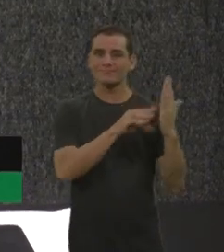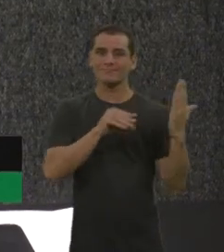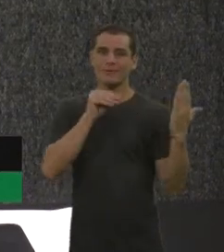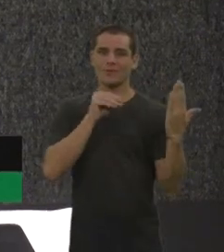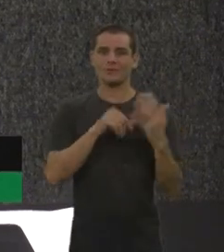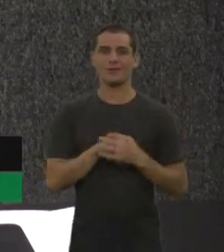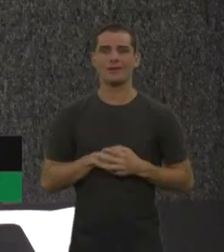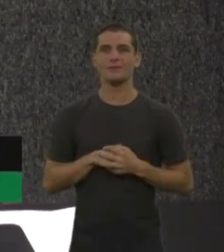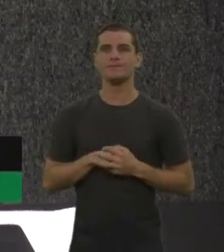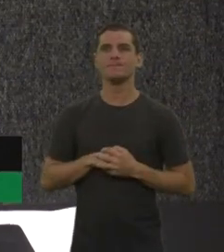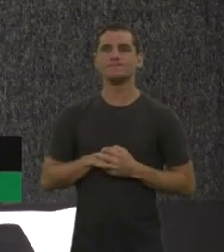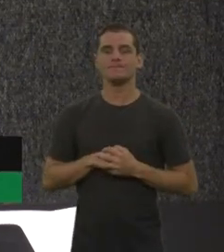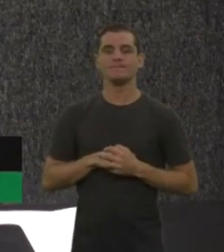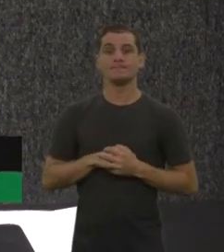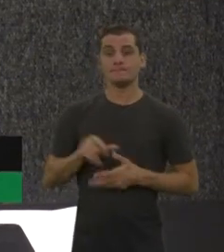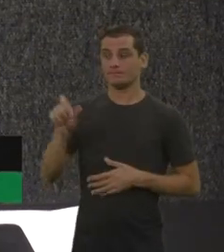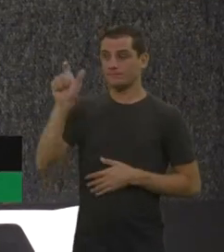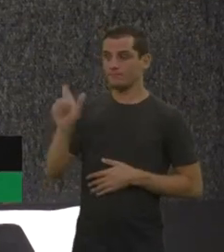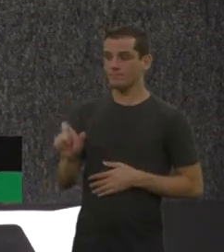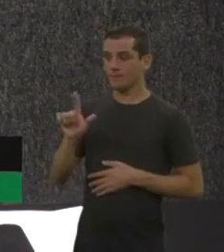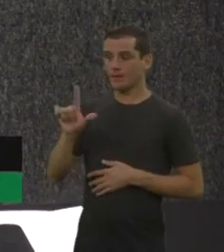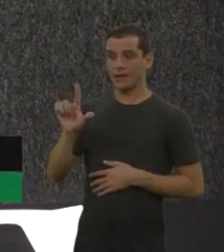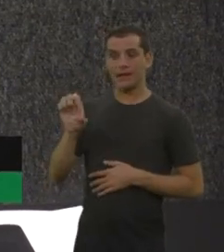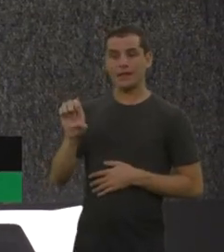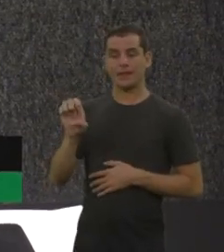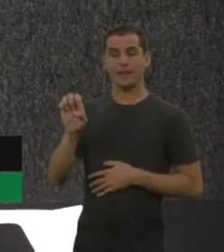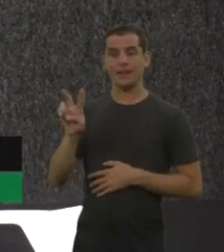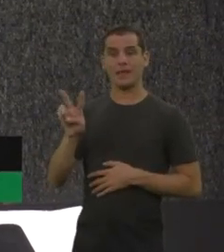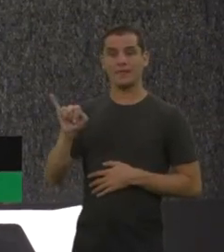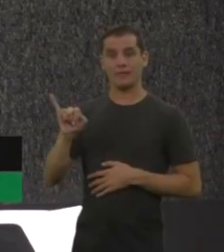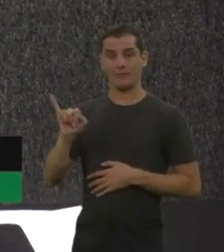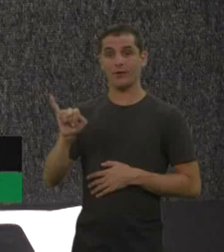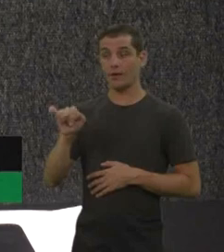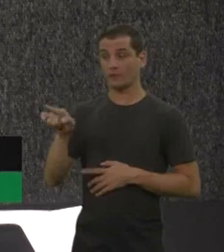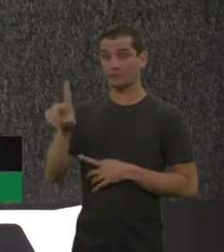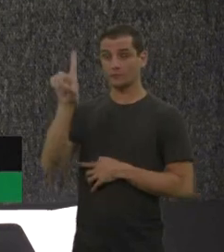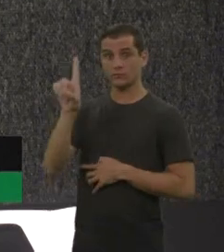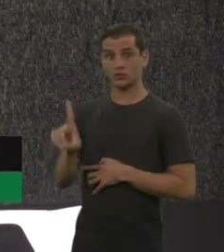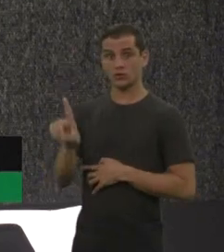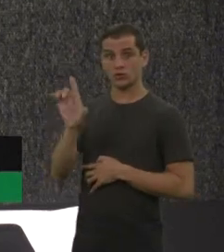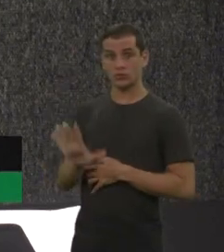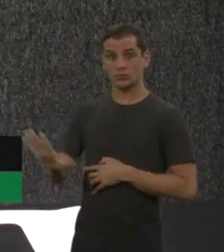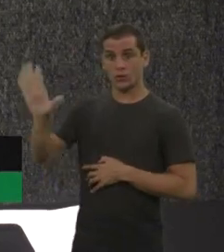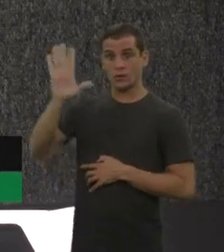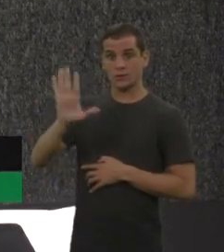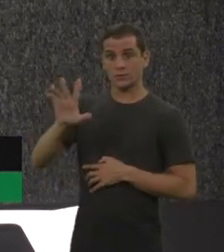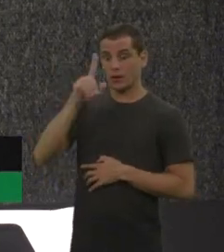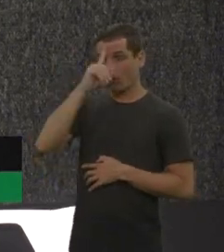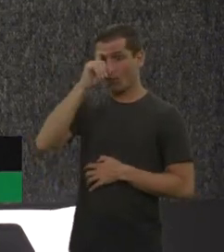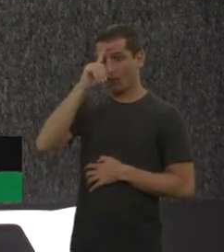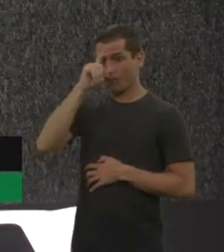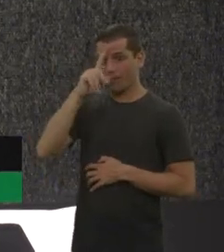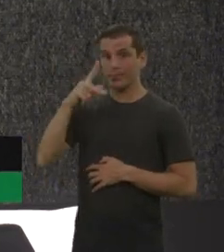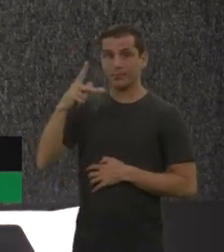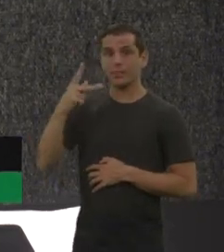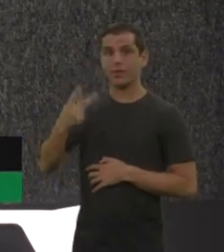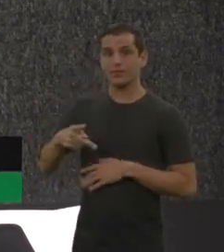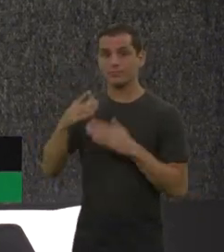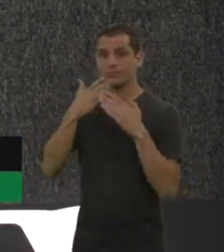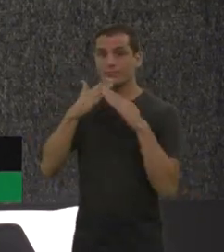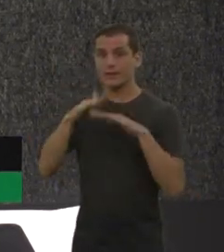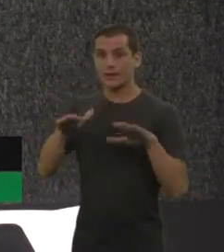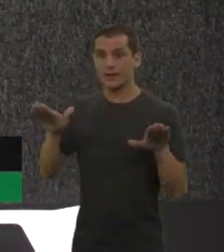que trabalha e que dirige o hospital, o diretor-geral do Hospital Infantil Joana de Guzmão, que é o único